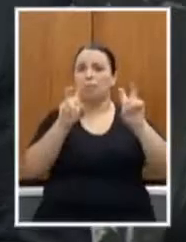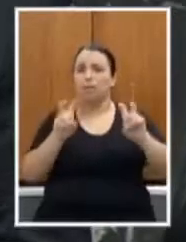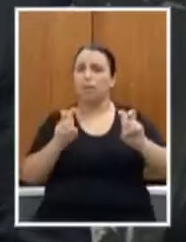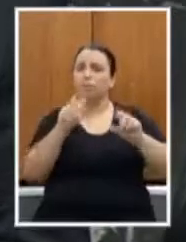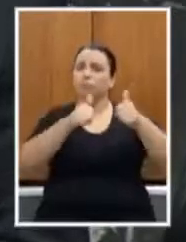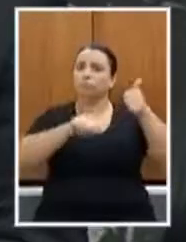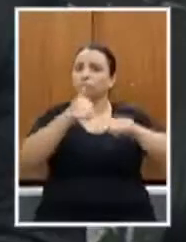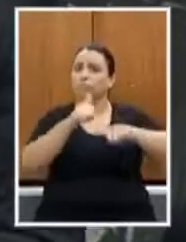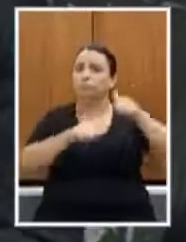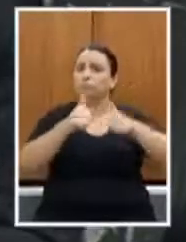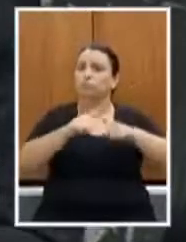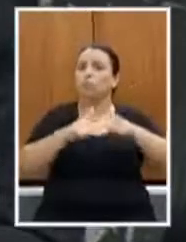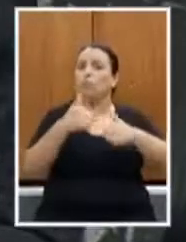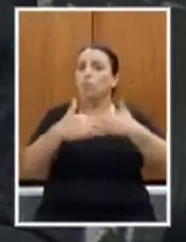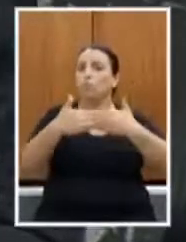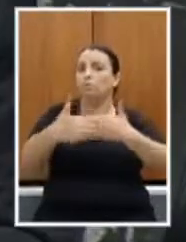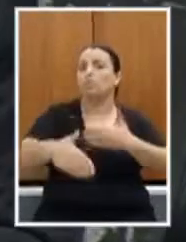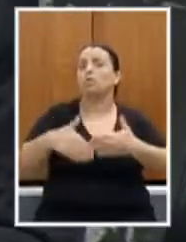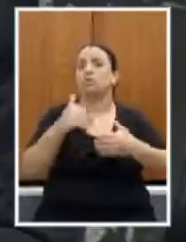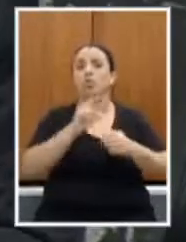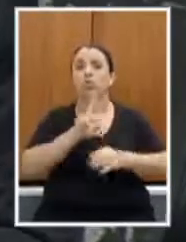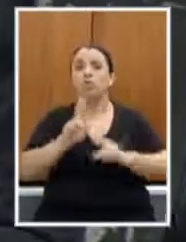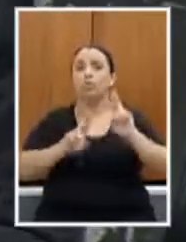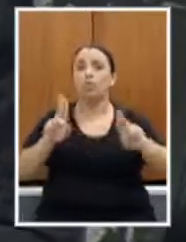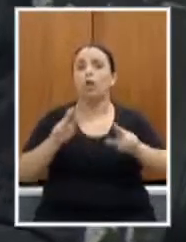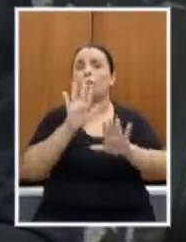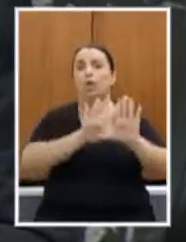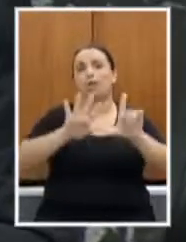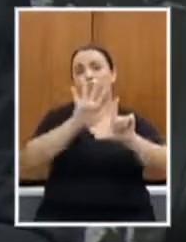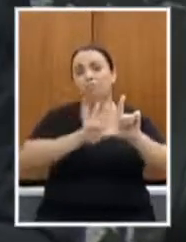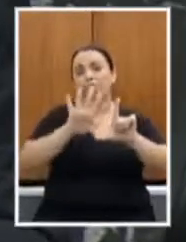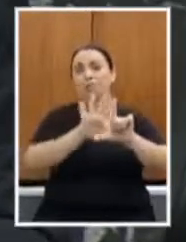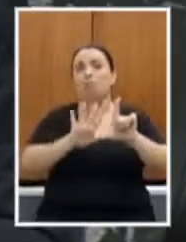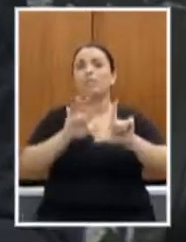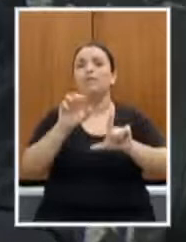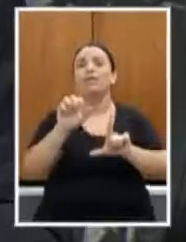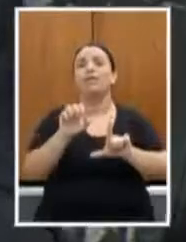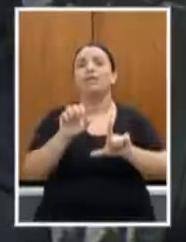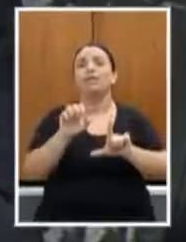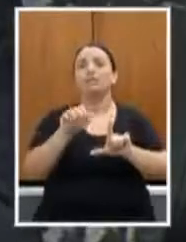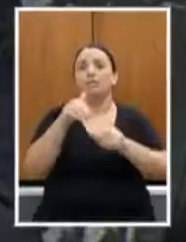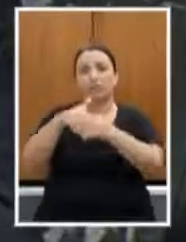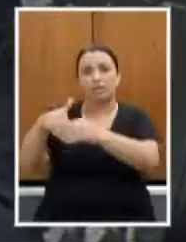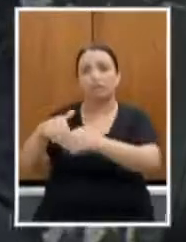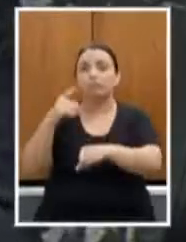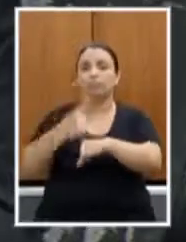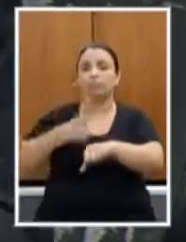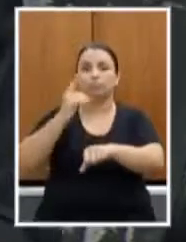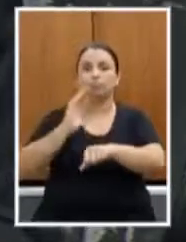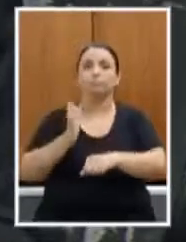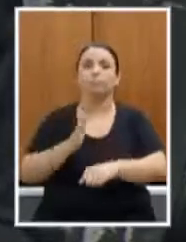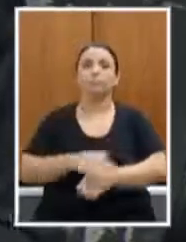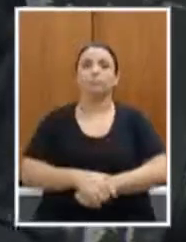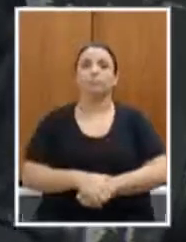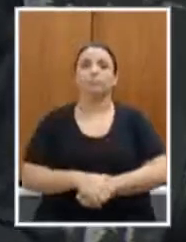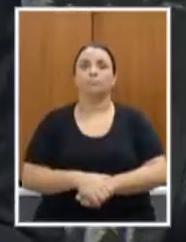meio da plataforma Sileges. Em votação o projeto. Em votação.